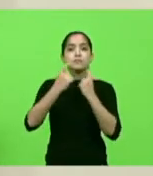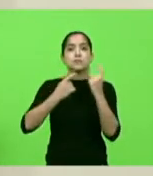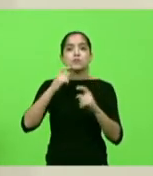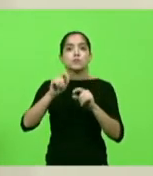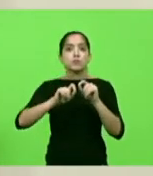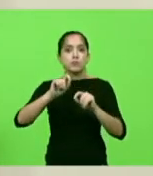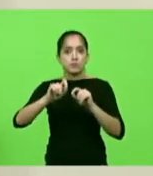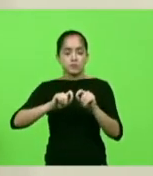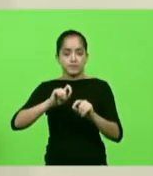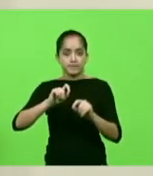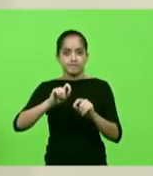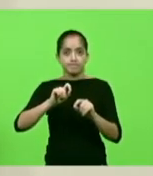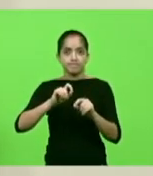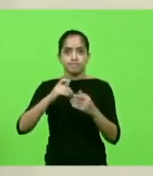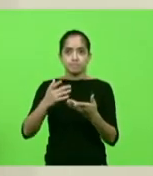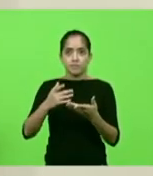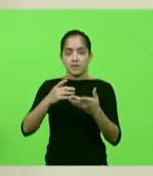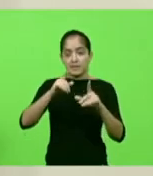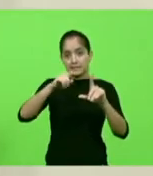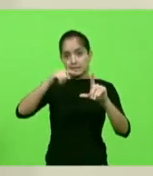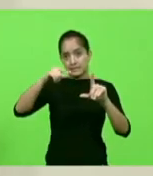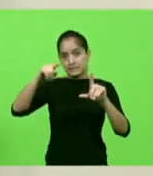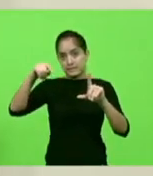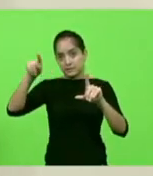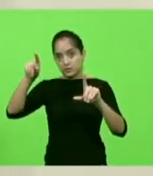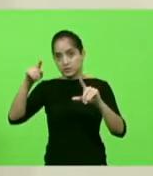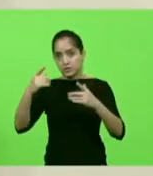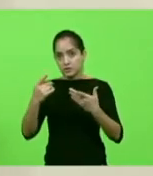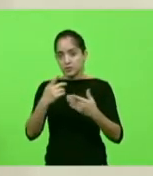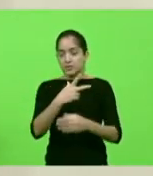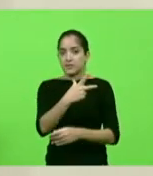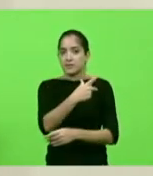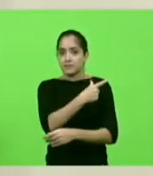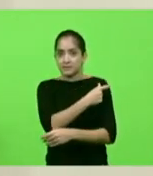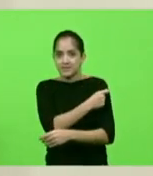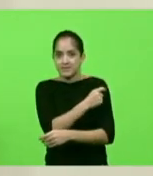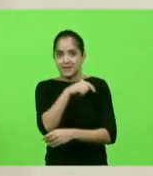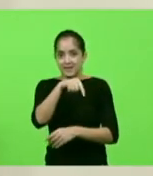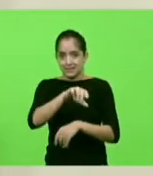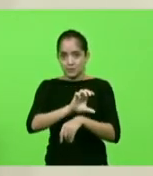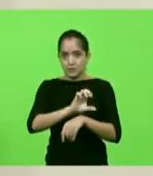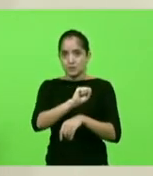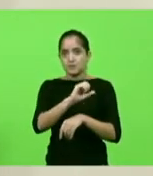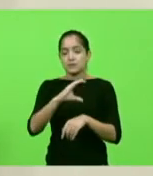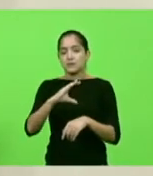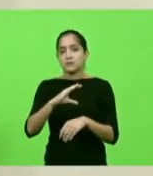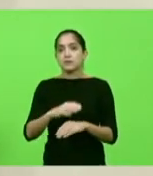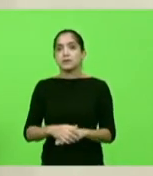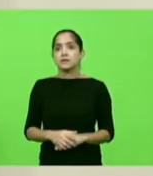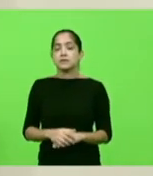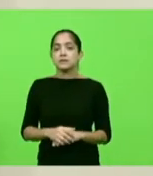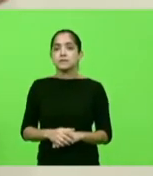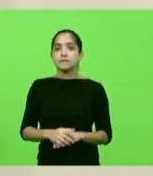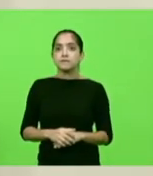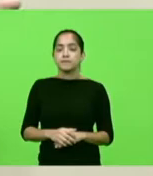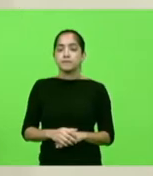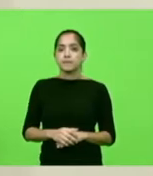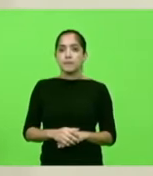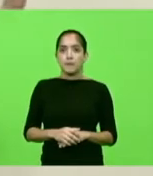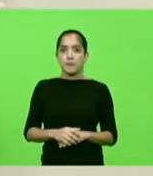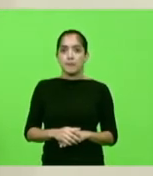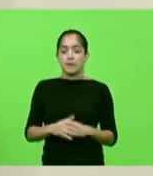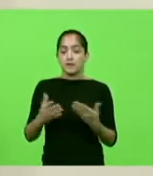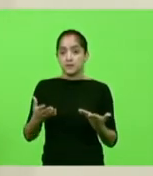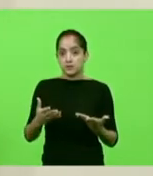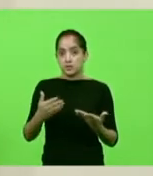ao ver as estatísticas da vacinação em Santa Catarina, já que